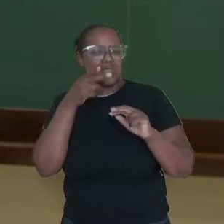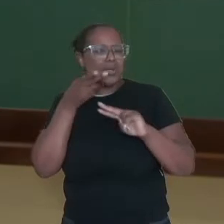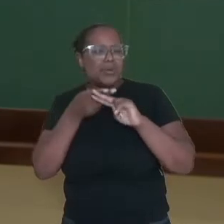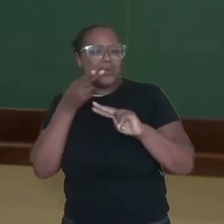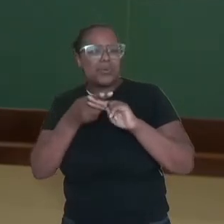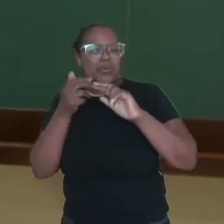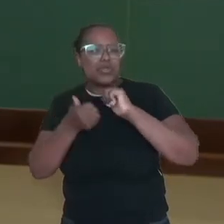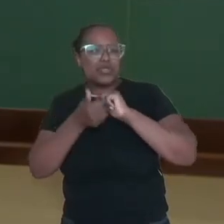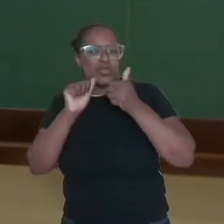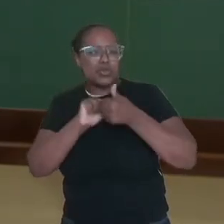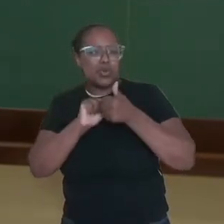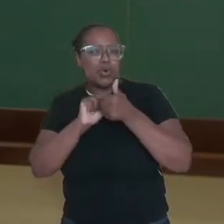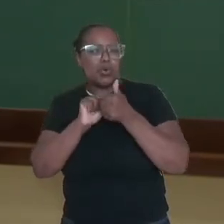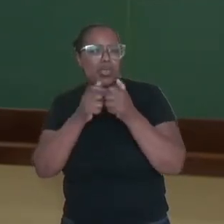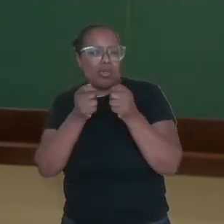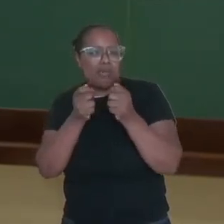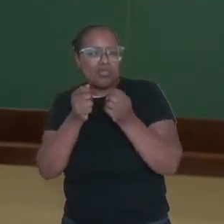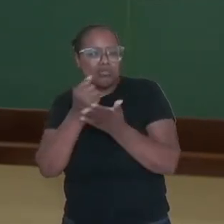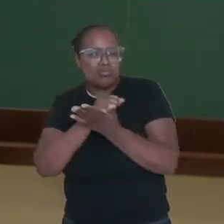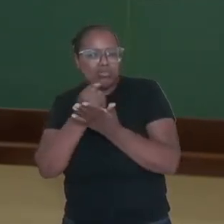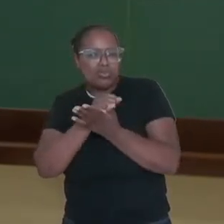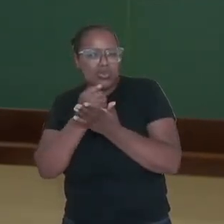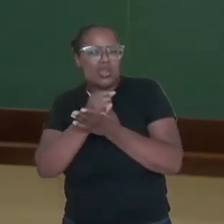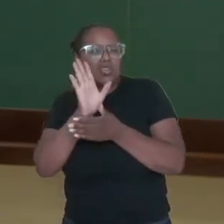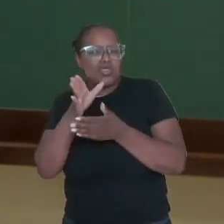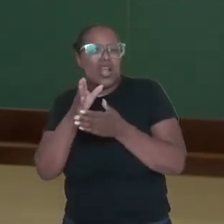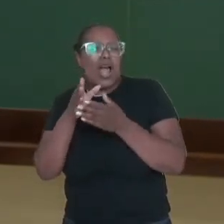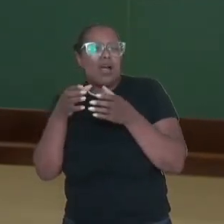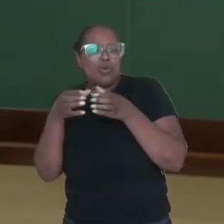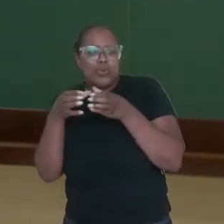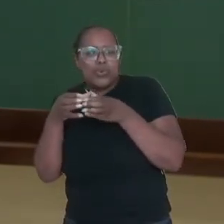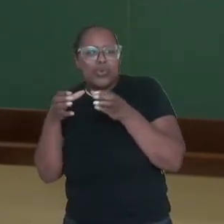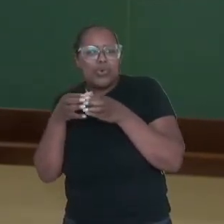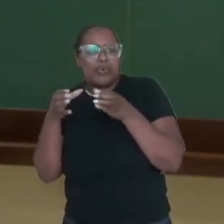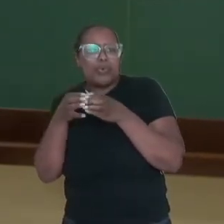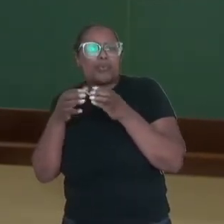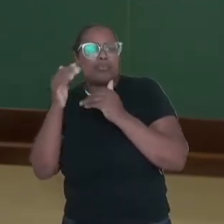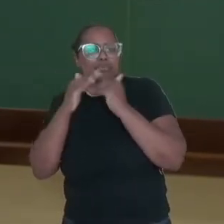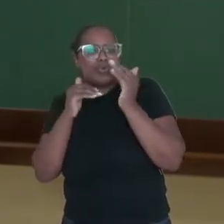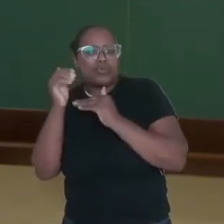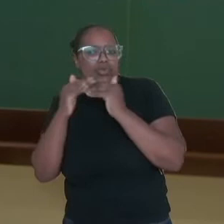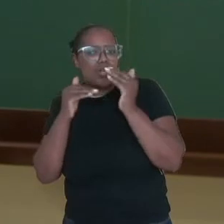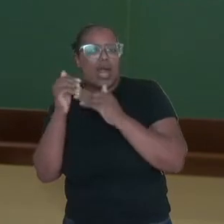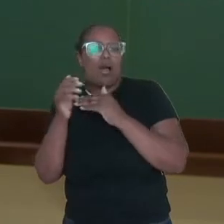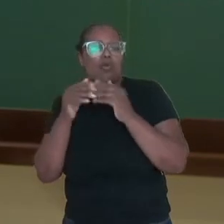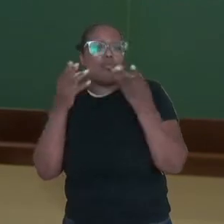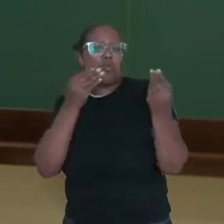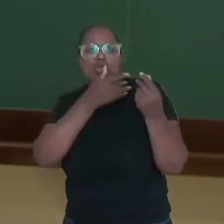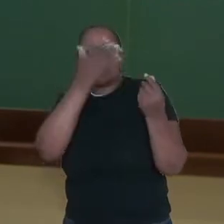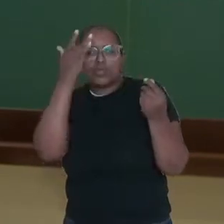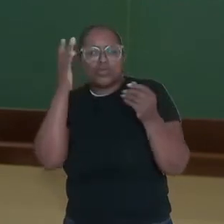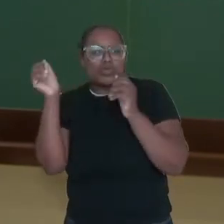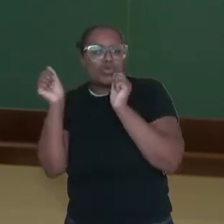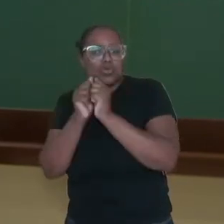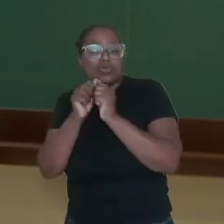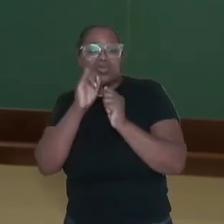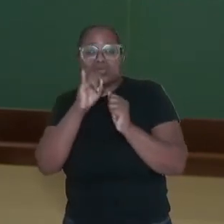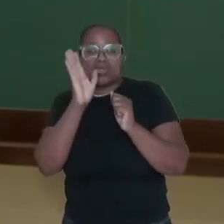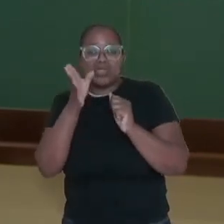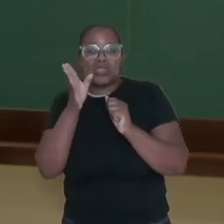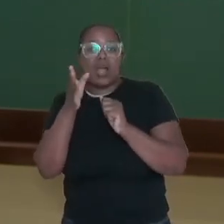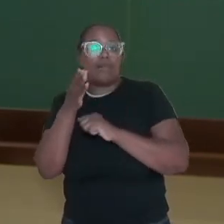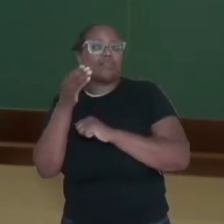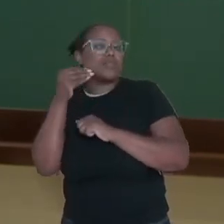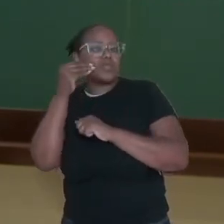Já participou de um campeonato de jogos eletrônicos? Se você já participou de um campeonato de jogos eletrônicos, você